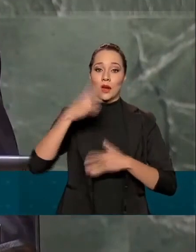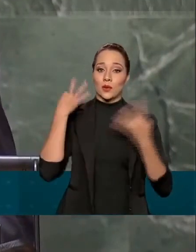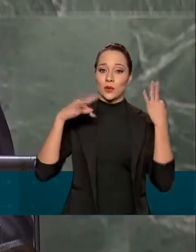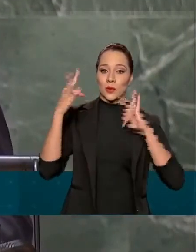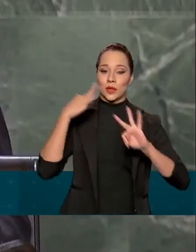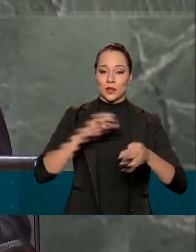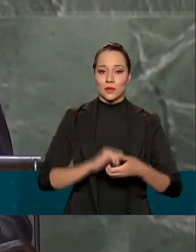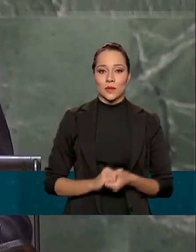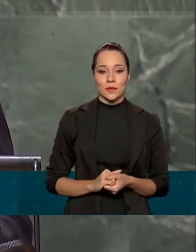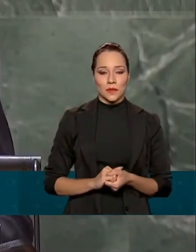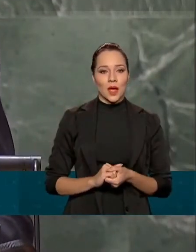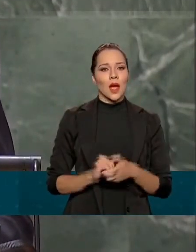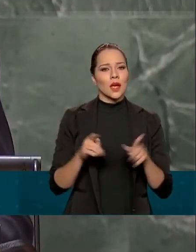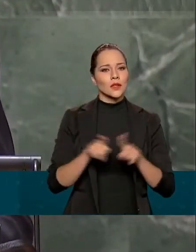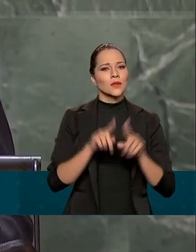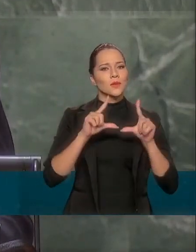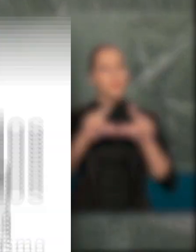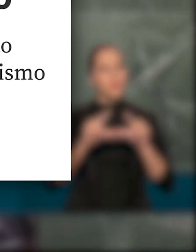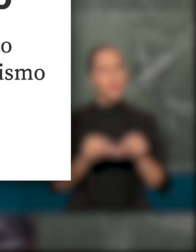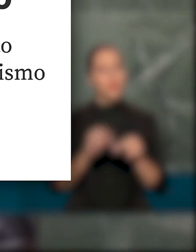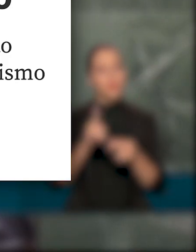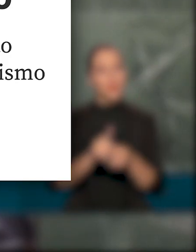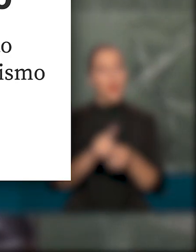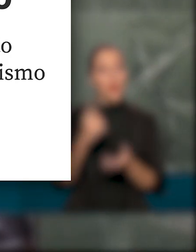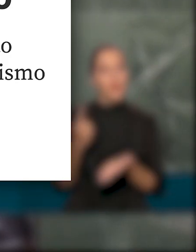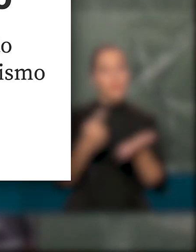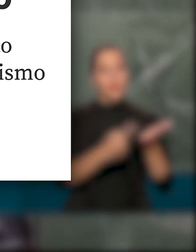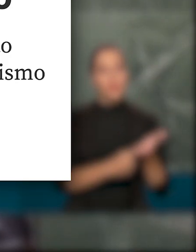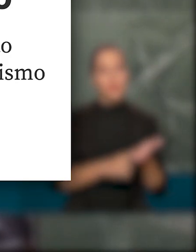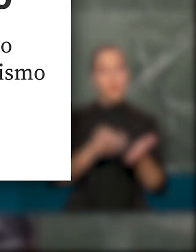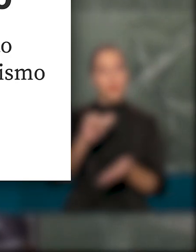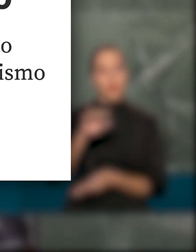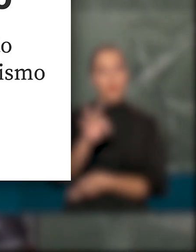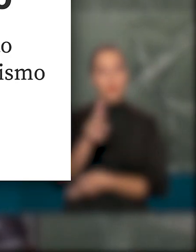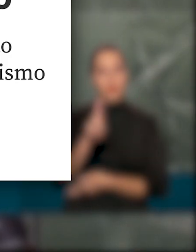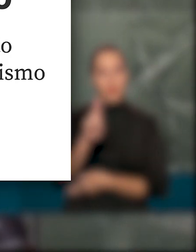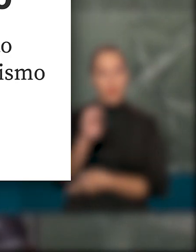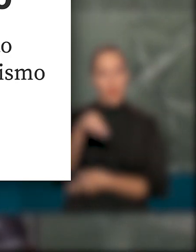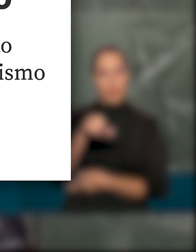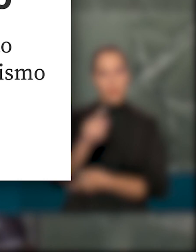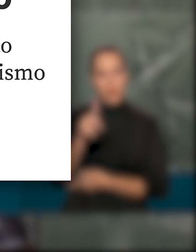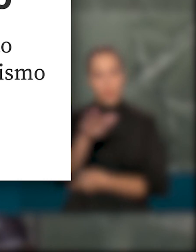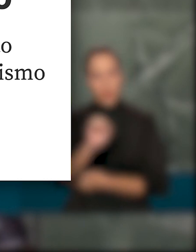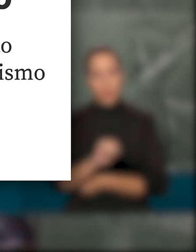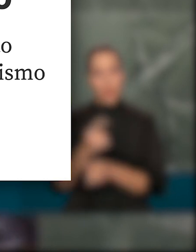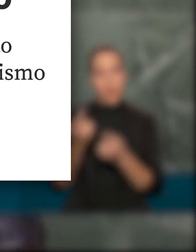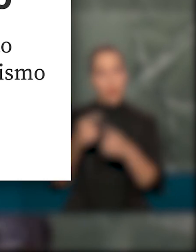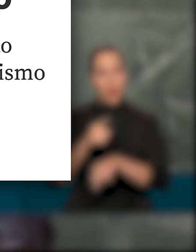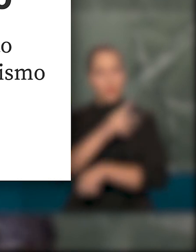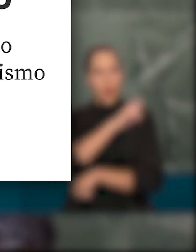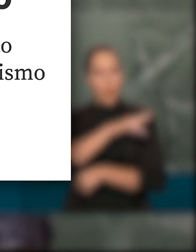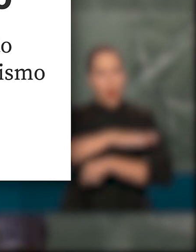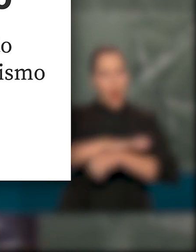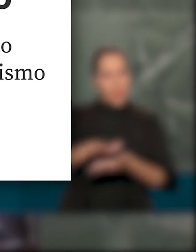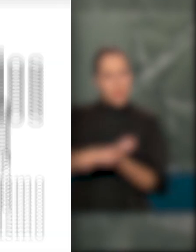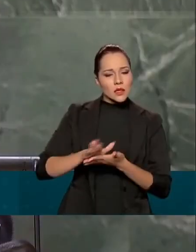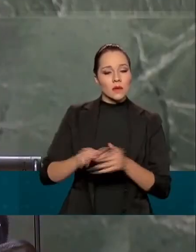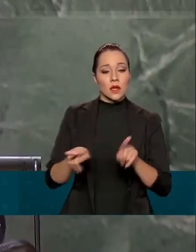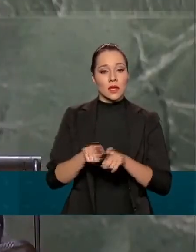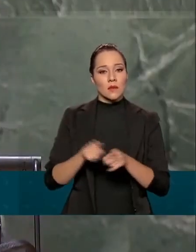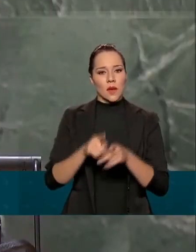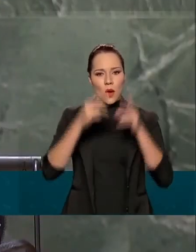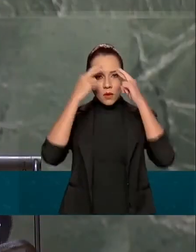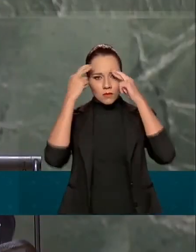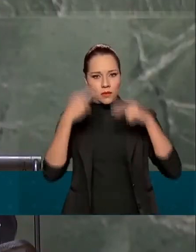e ratificamos a convenção interamericana contra o racismo e formas correlatas de intolerância